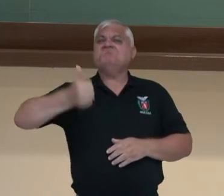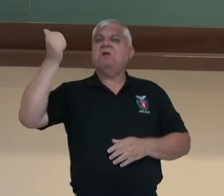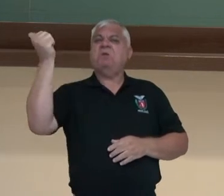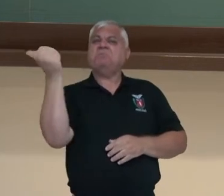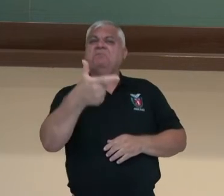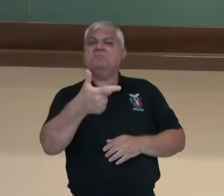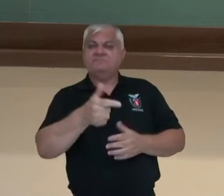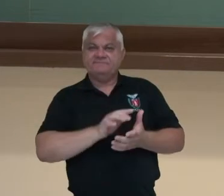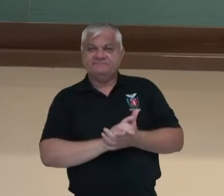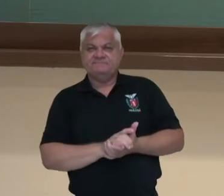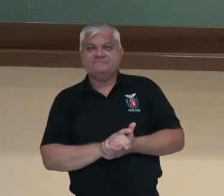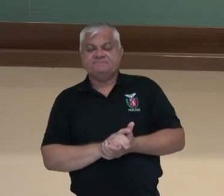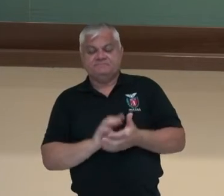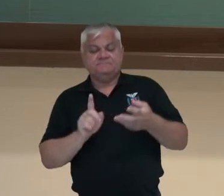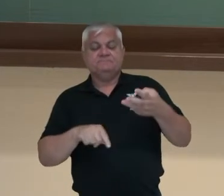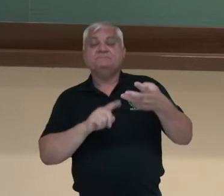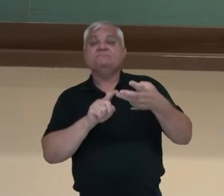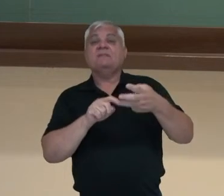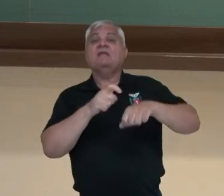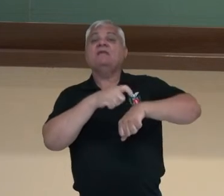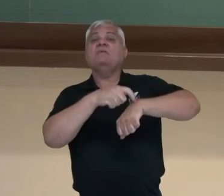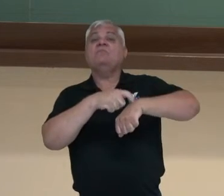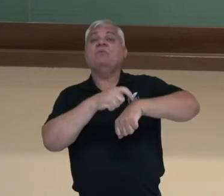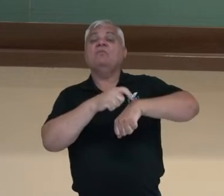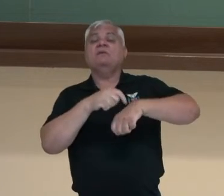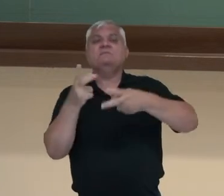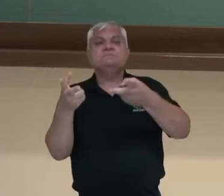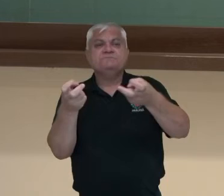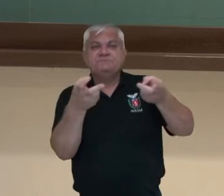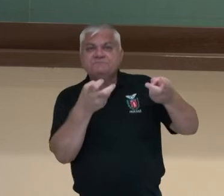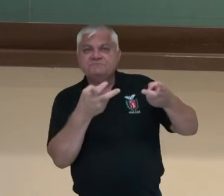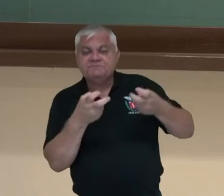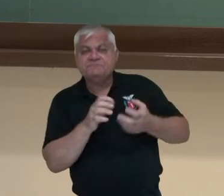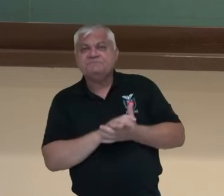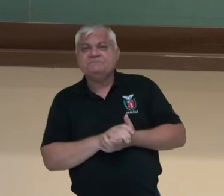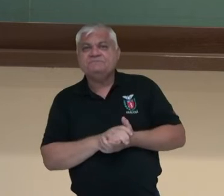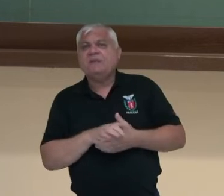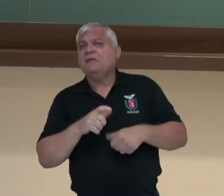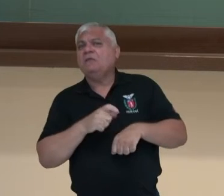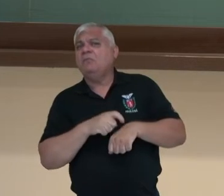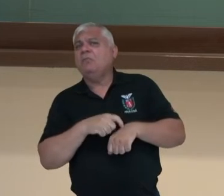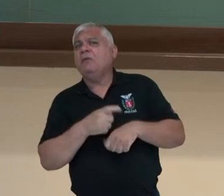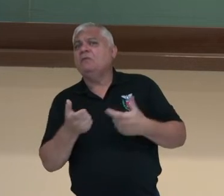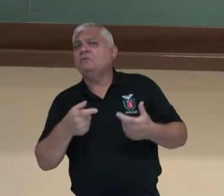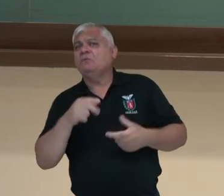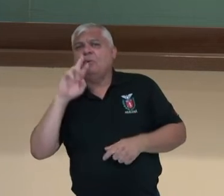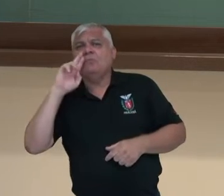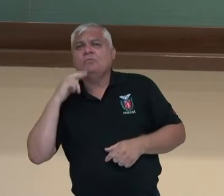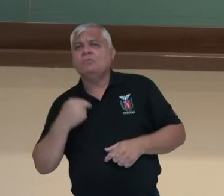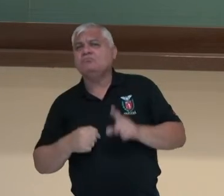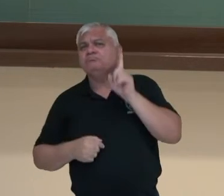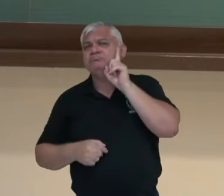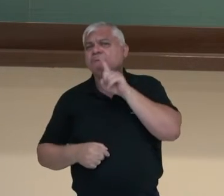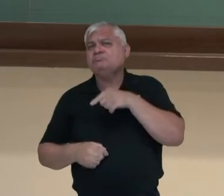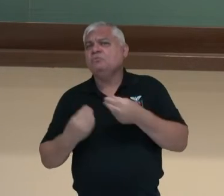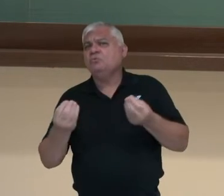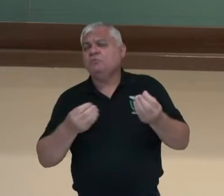era melhor, né? Em que momento e onde podemos observar este consumo? Em qual momento da Guerra Fria que a gente conseguiu observar,